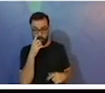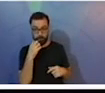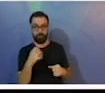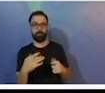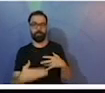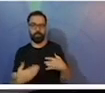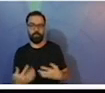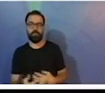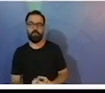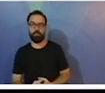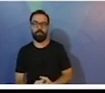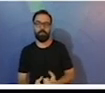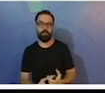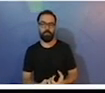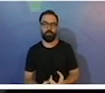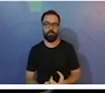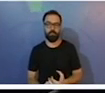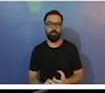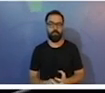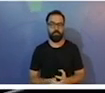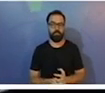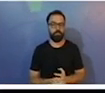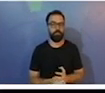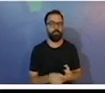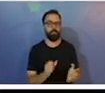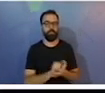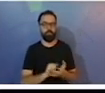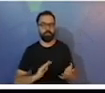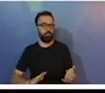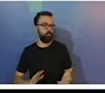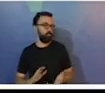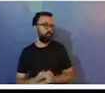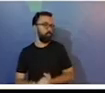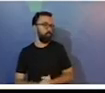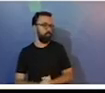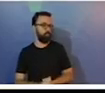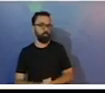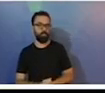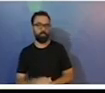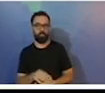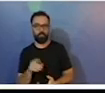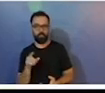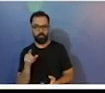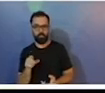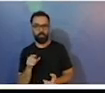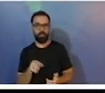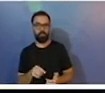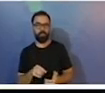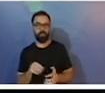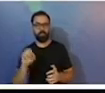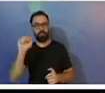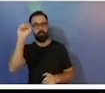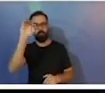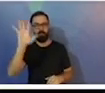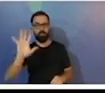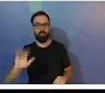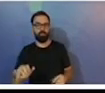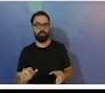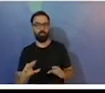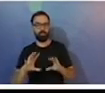Continuando, nós vamos para a atividade. Atividade 1. Vocês têm um mapa, olha lá,